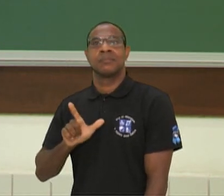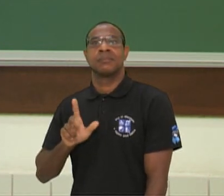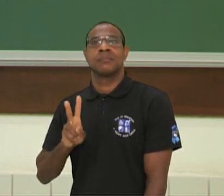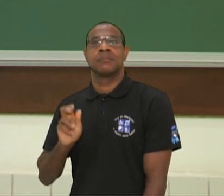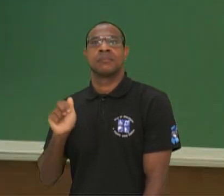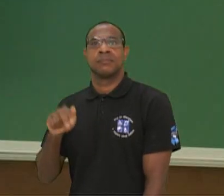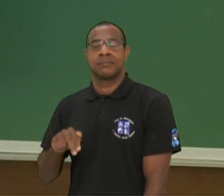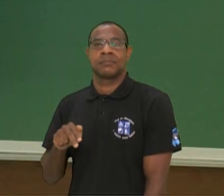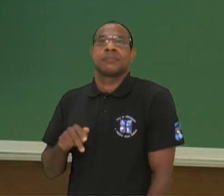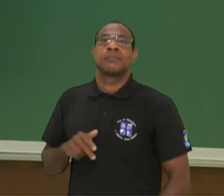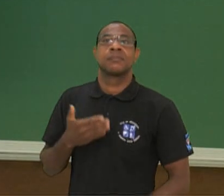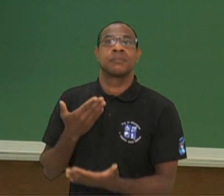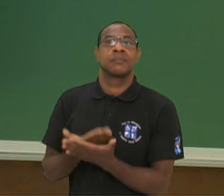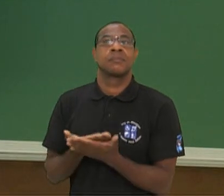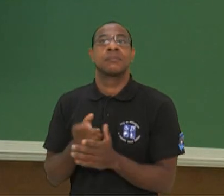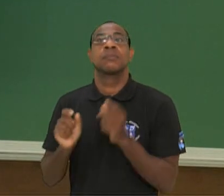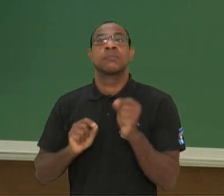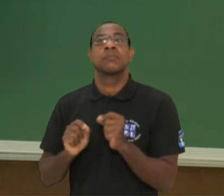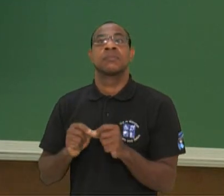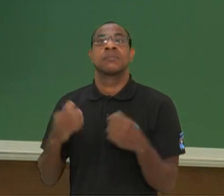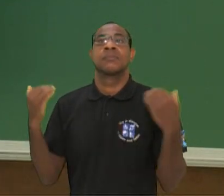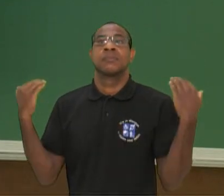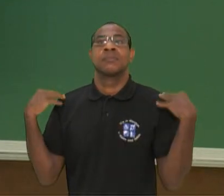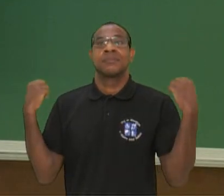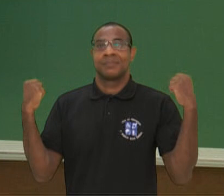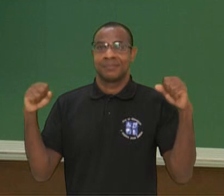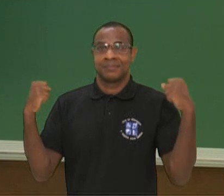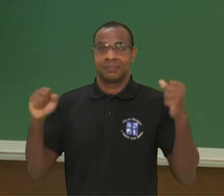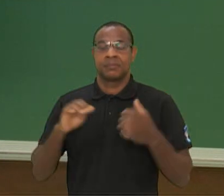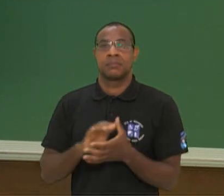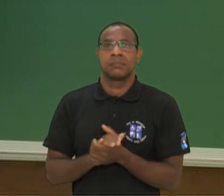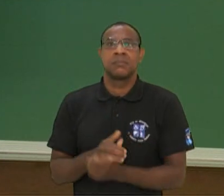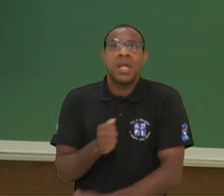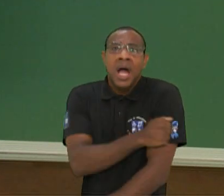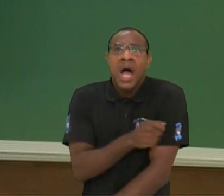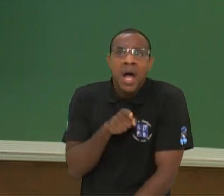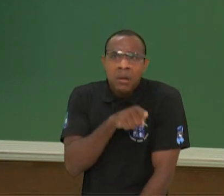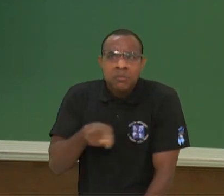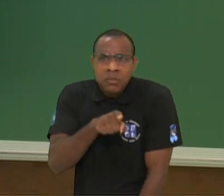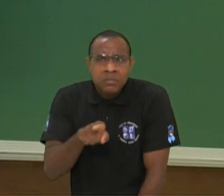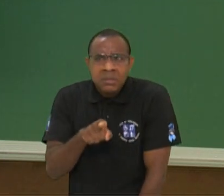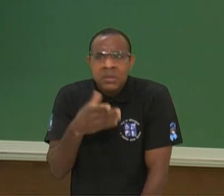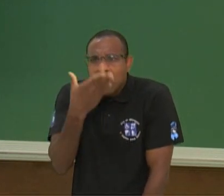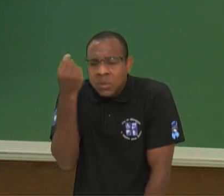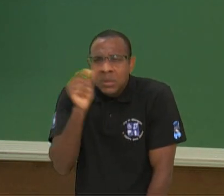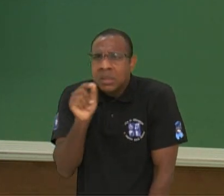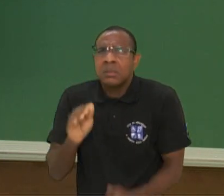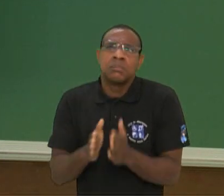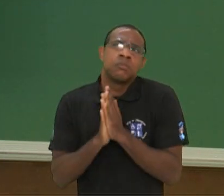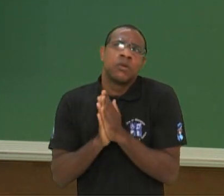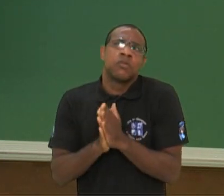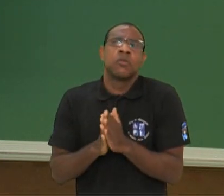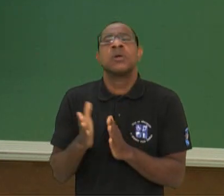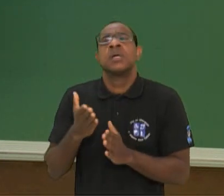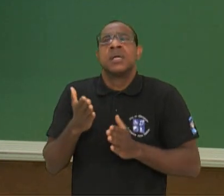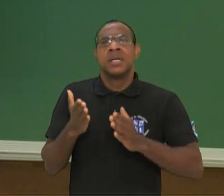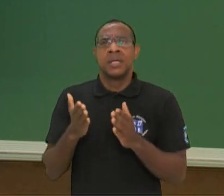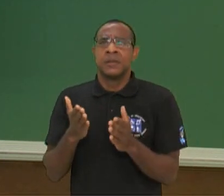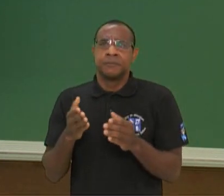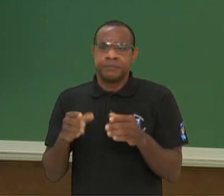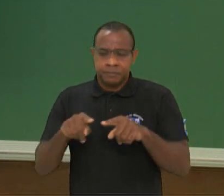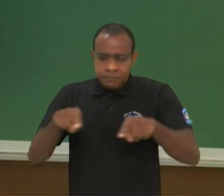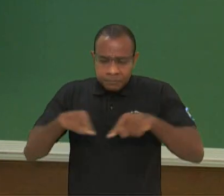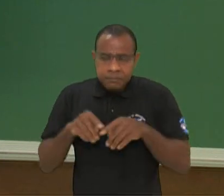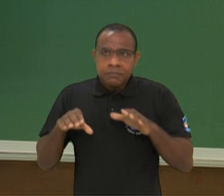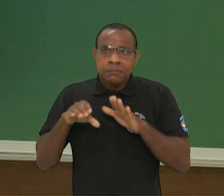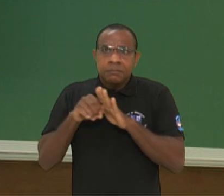Física. Aos alunos, não esqueçam, confirme sua presença, clica no primeiro link lá no Classroom,